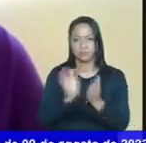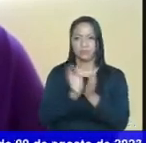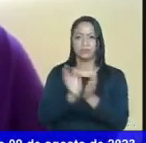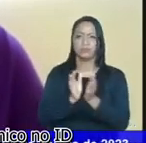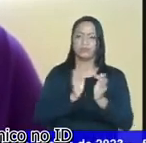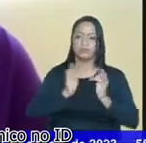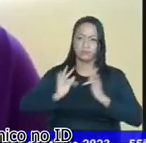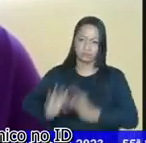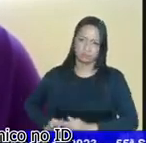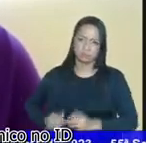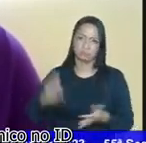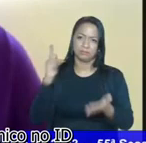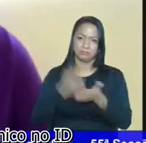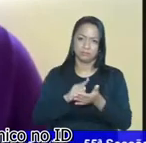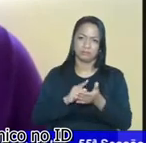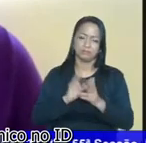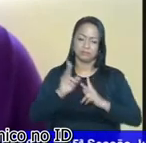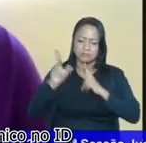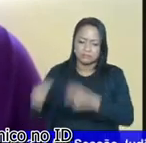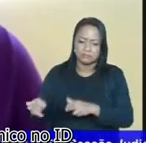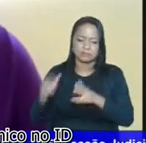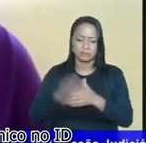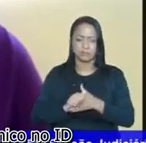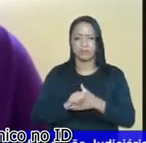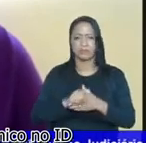ministerial foram exatamente as mesmas